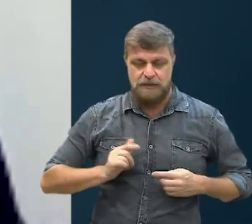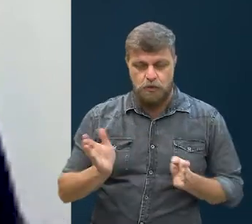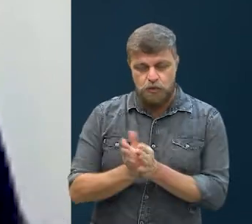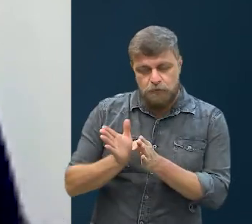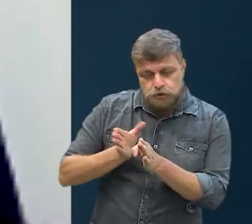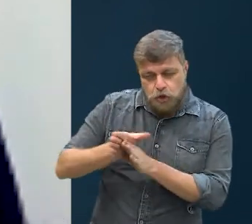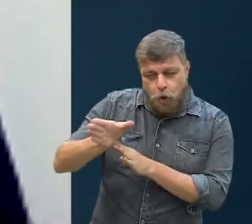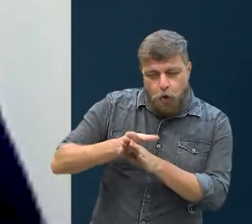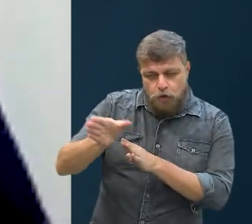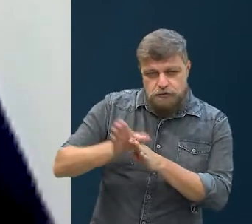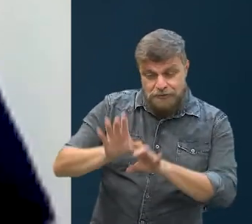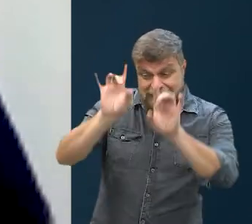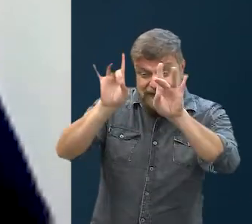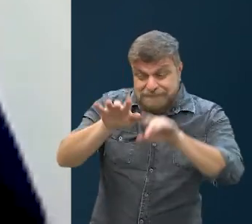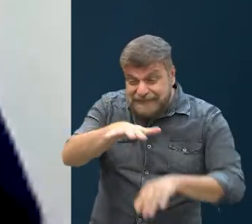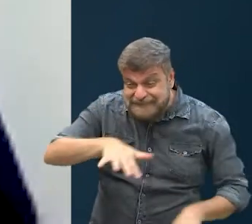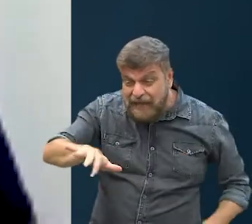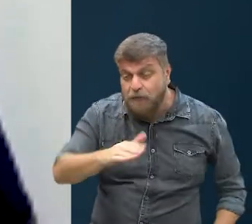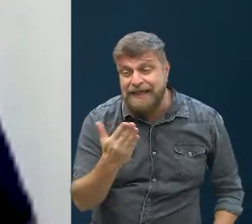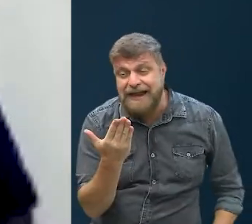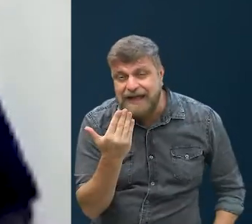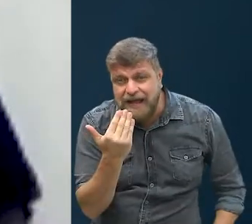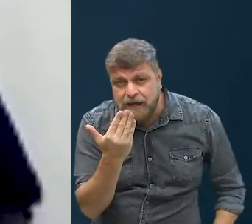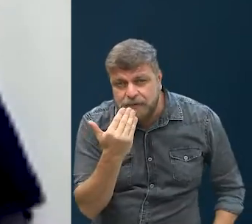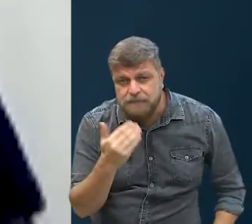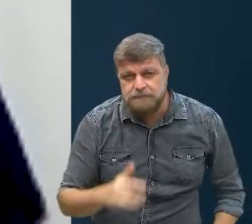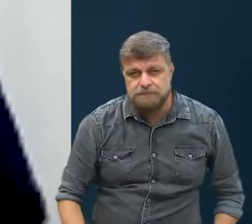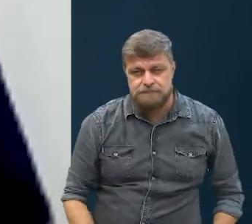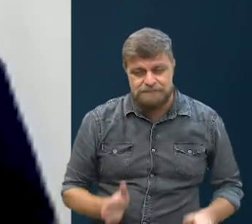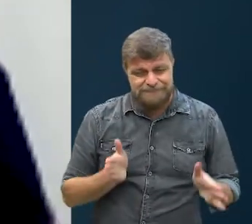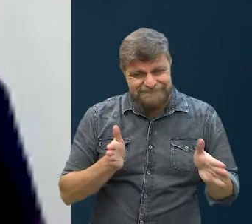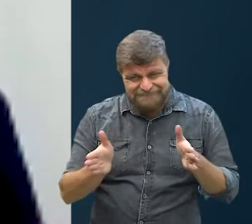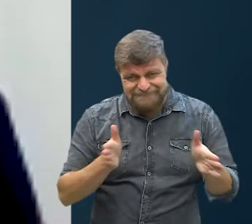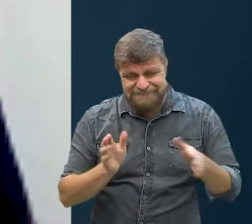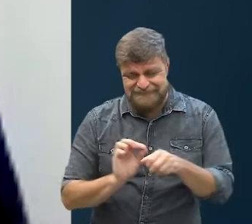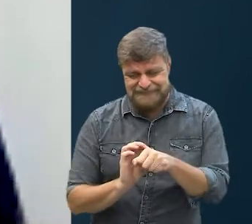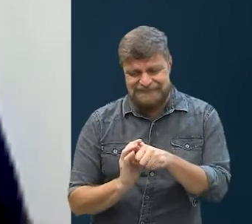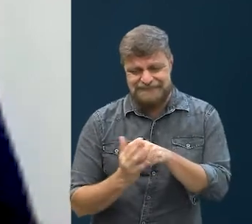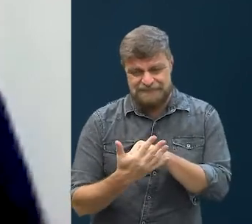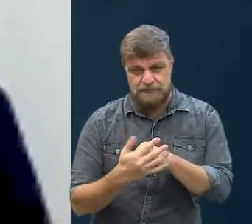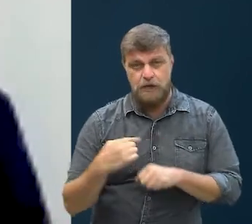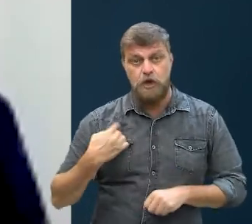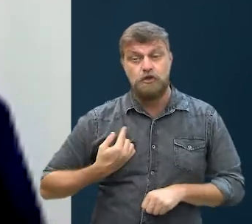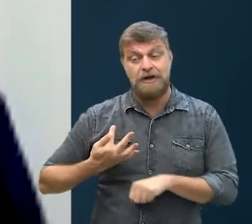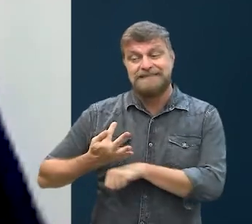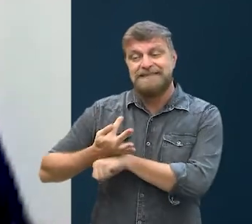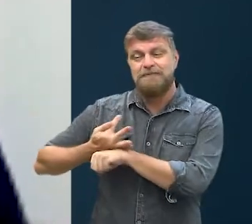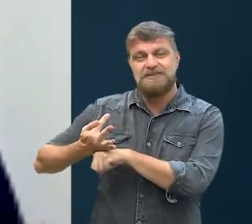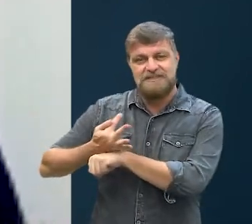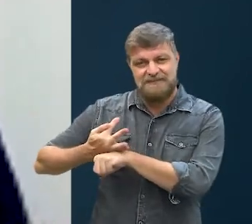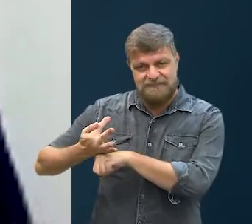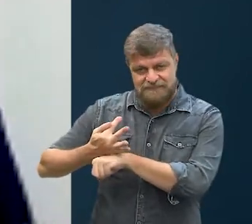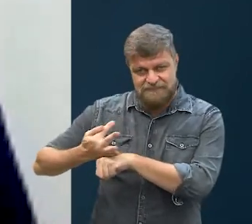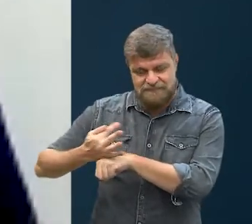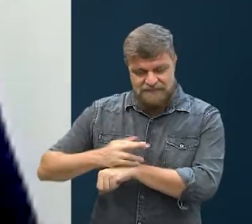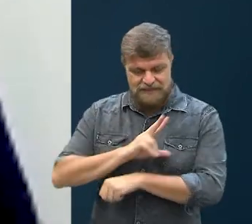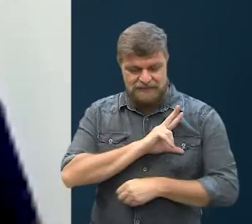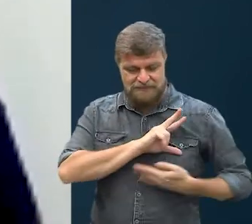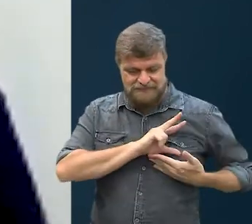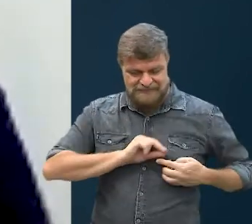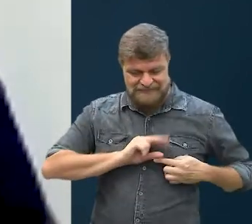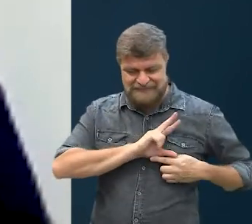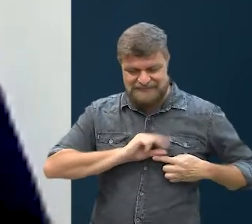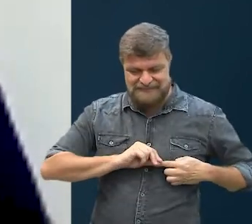no segmento. A gente está, né, em período ainda de férias do